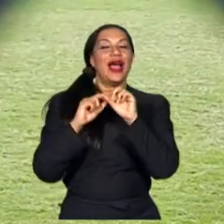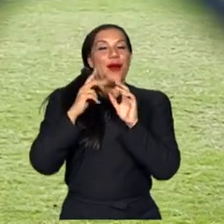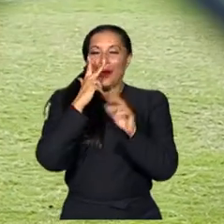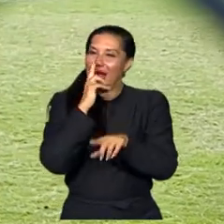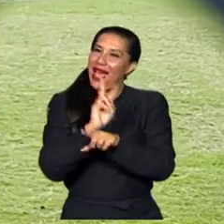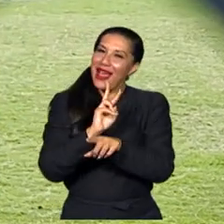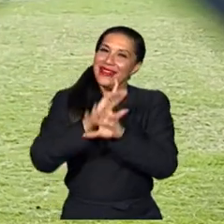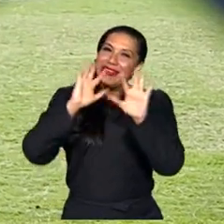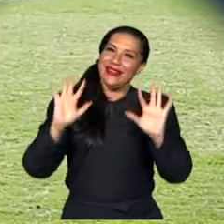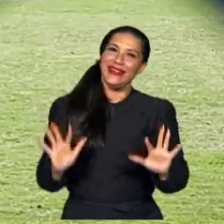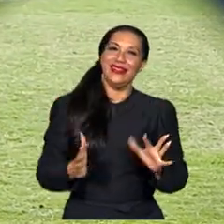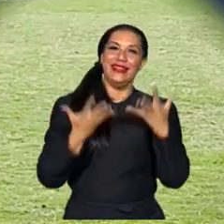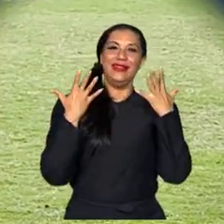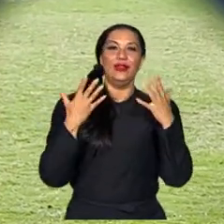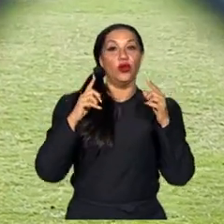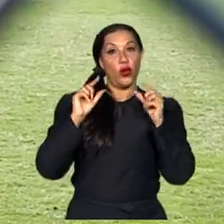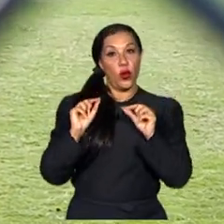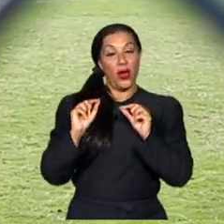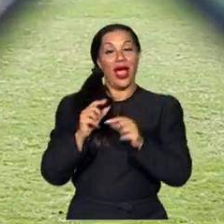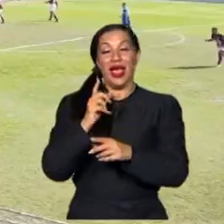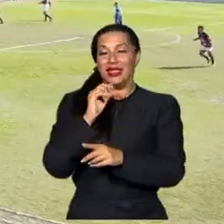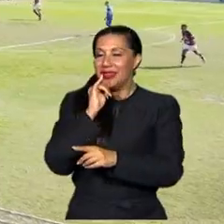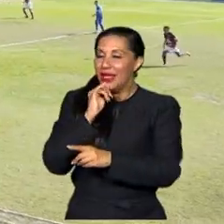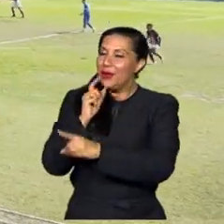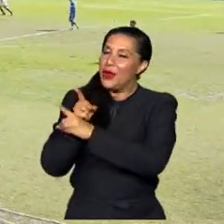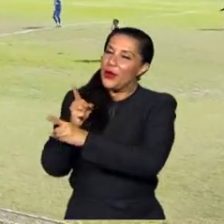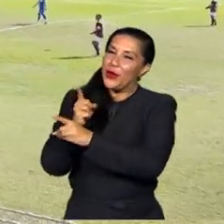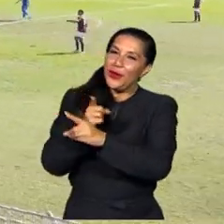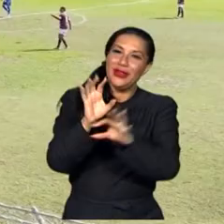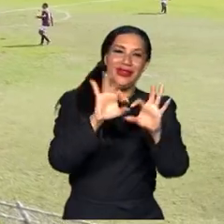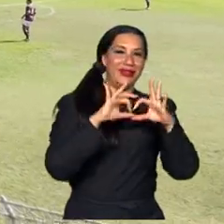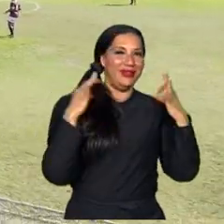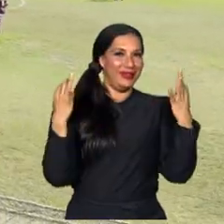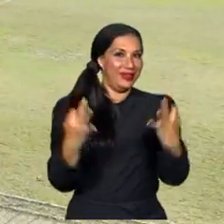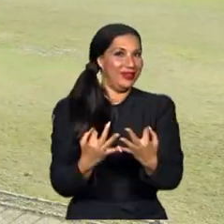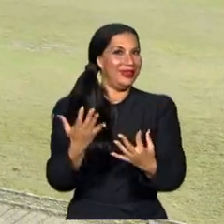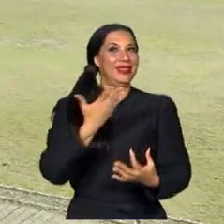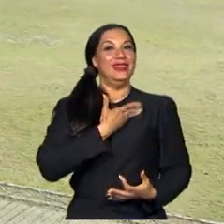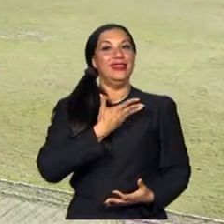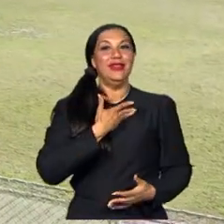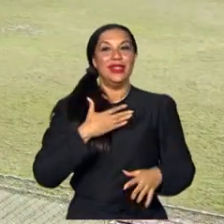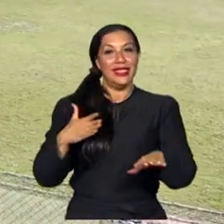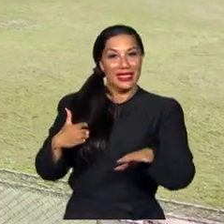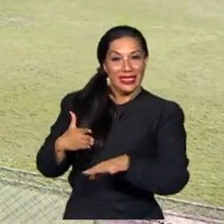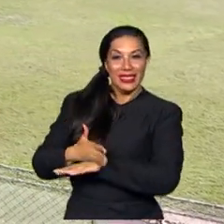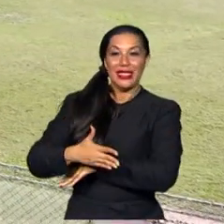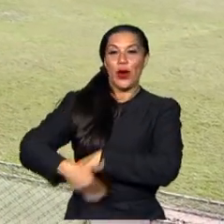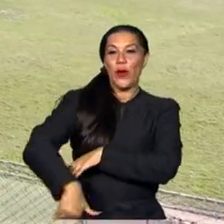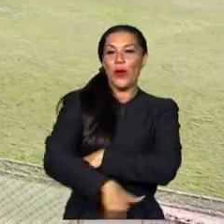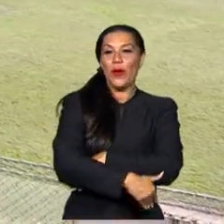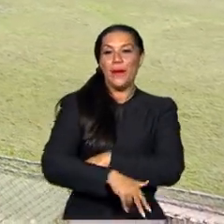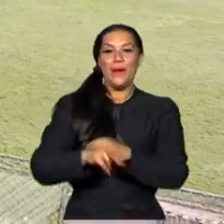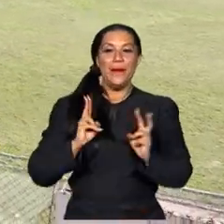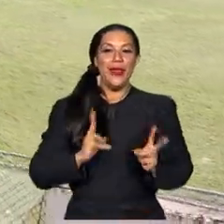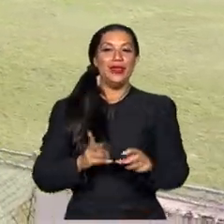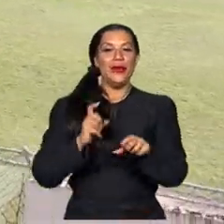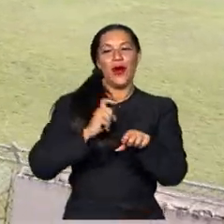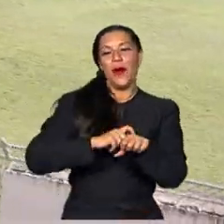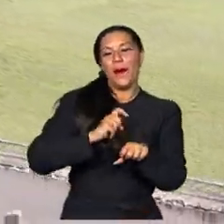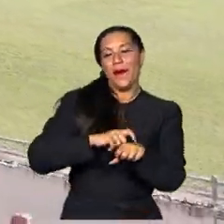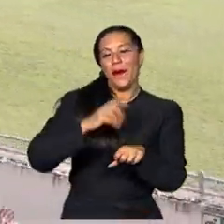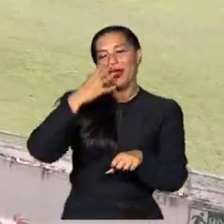celebração. Além de ser um ponto de encontro das famílias e amigos, comparecer à Rua Javari é um momento